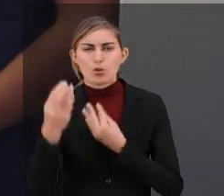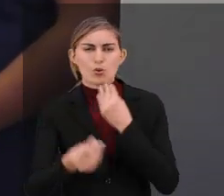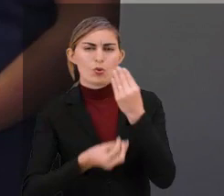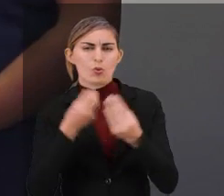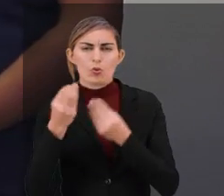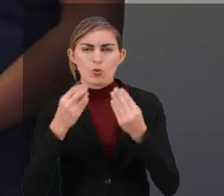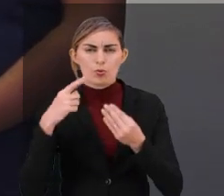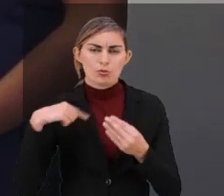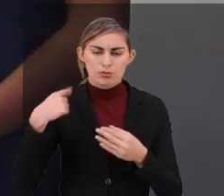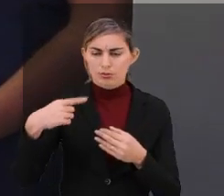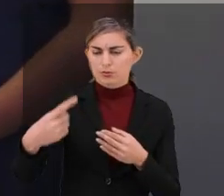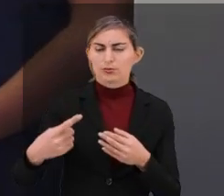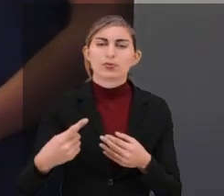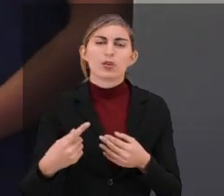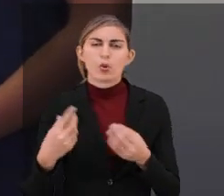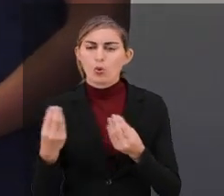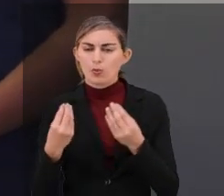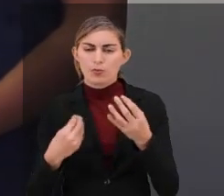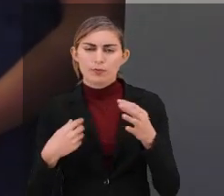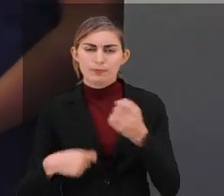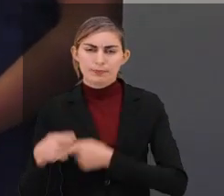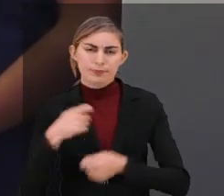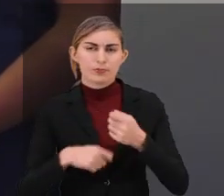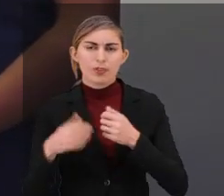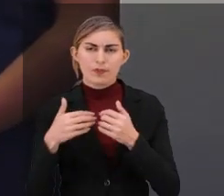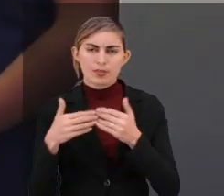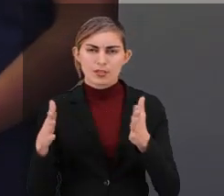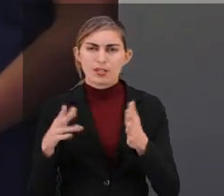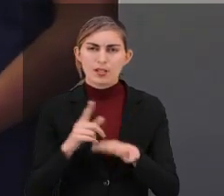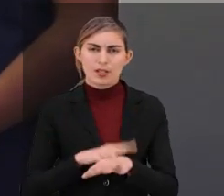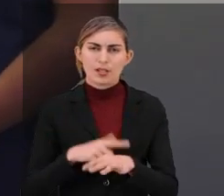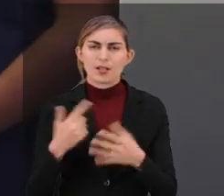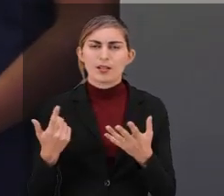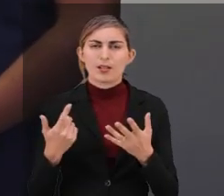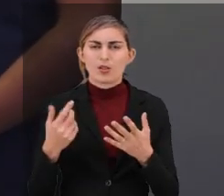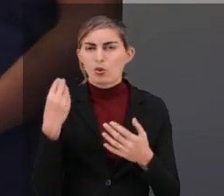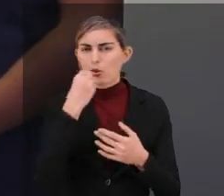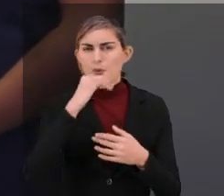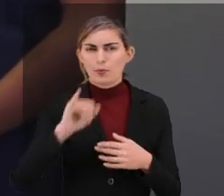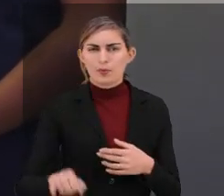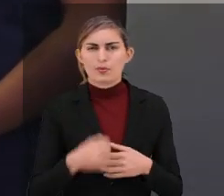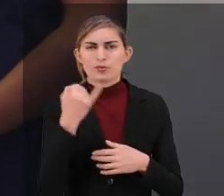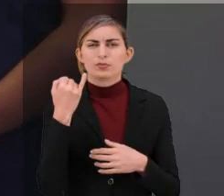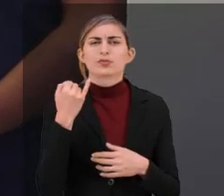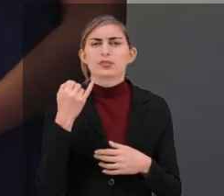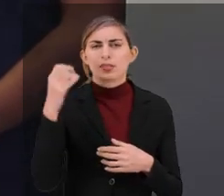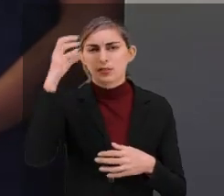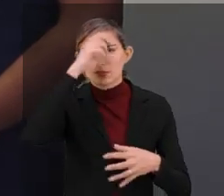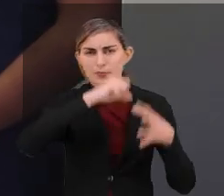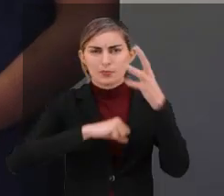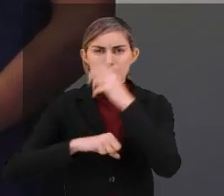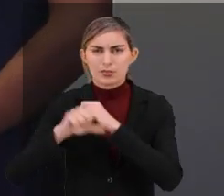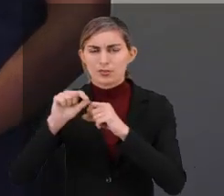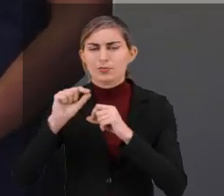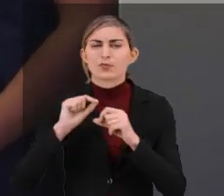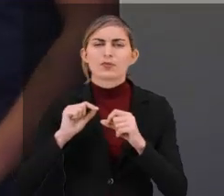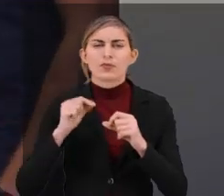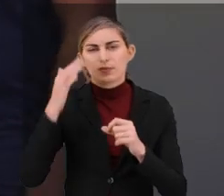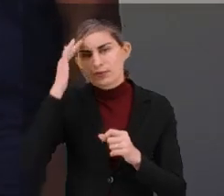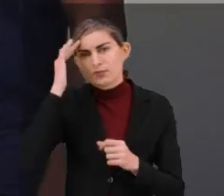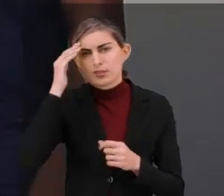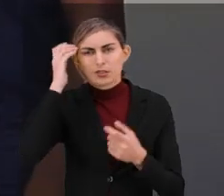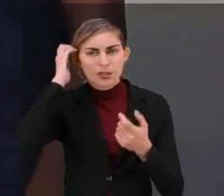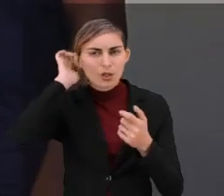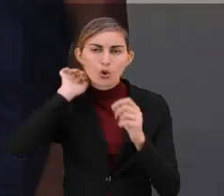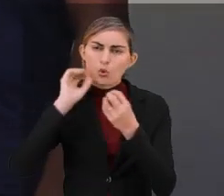funciona no dia a dia, como é no mercado. E vocês abriram com maestria a oportunidade da gente aprender um pouco sobre e entender um pouco